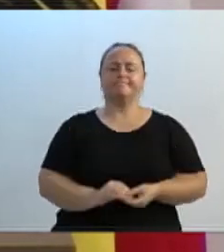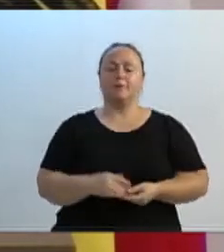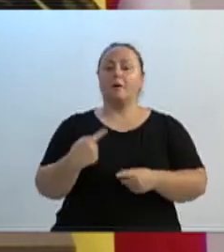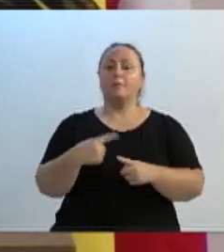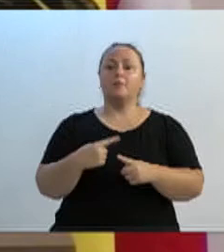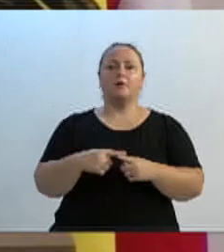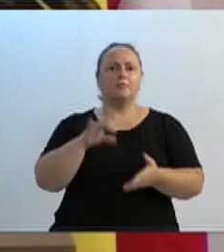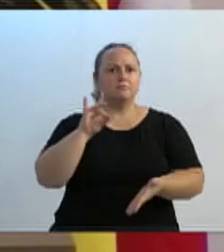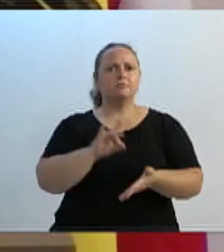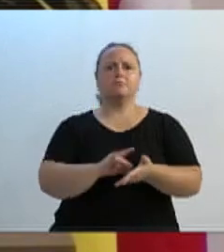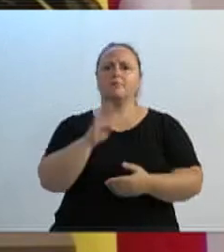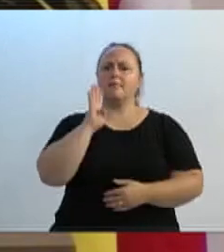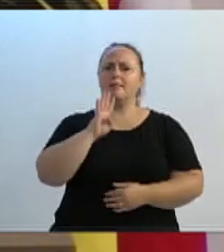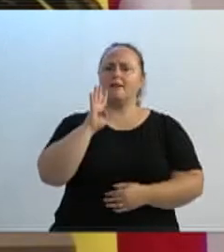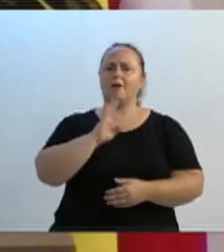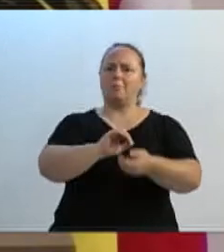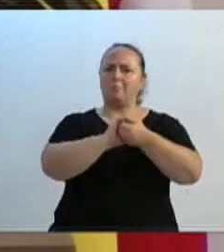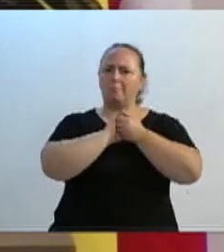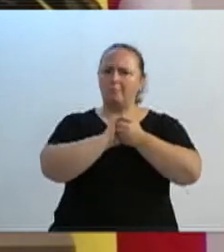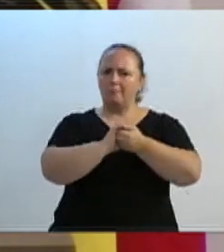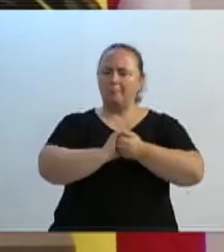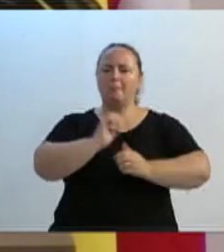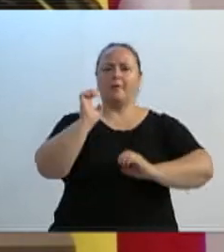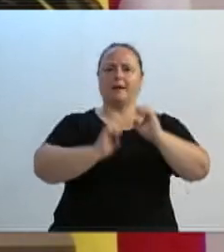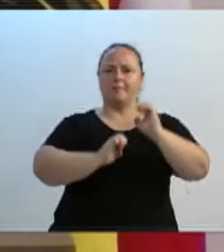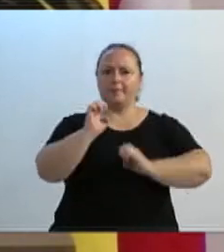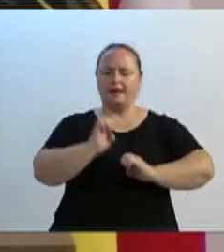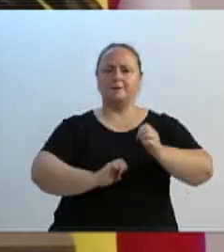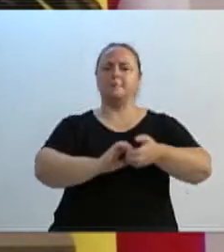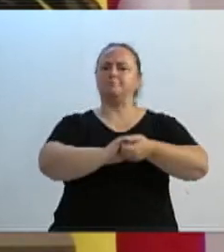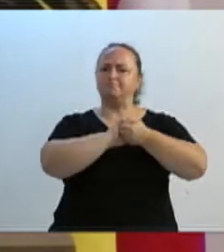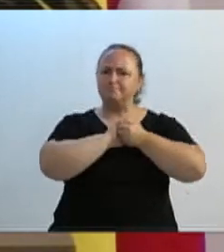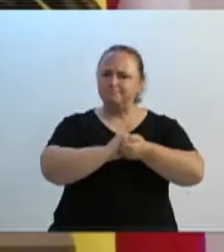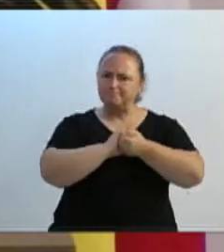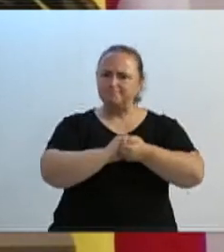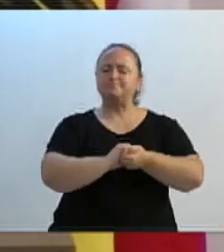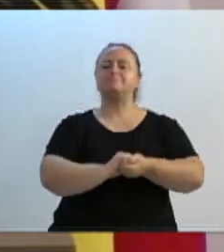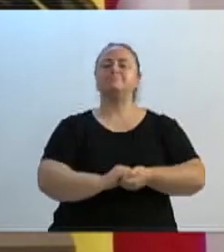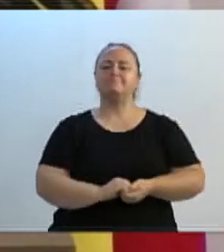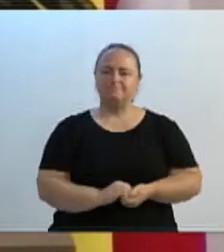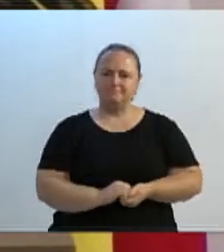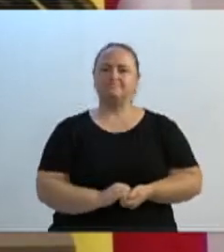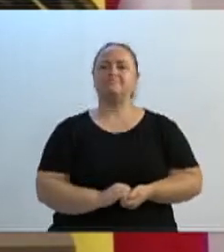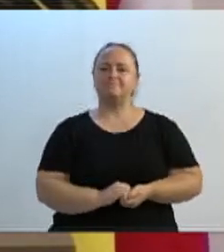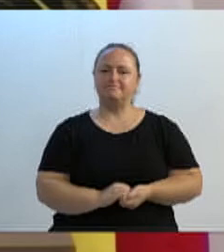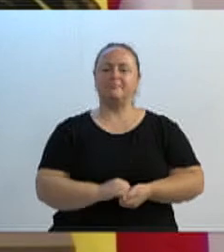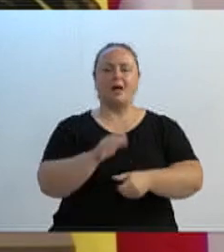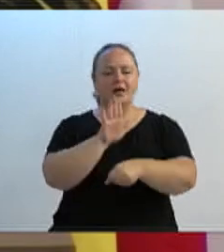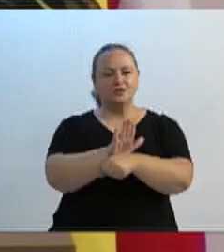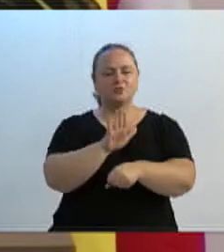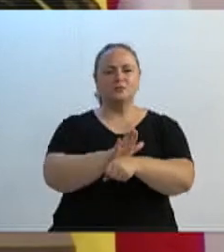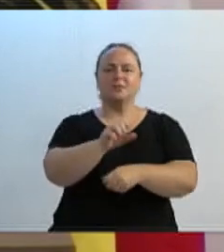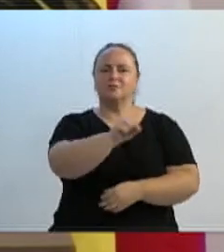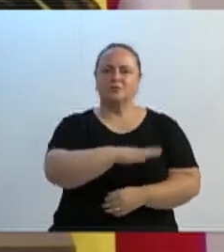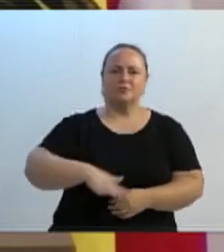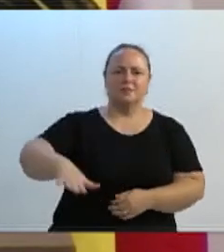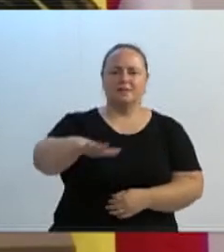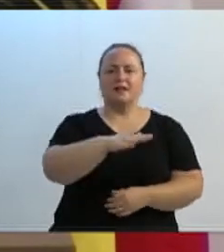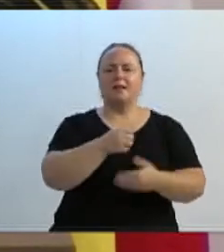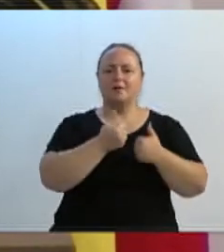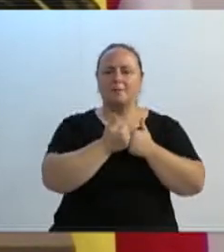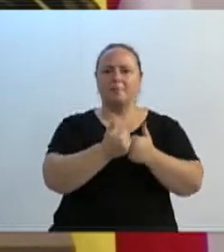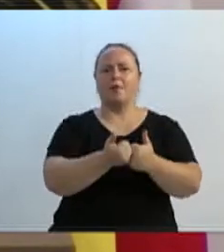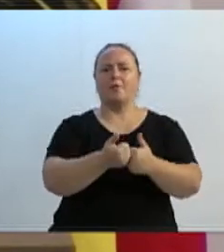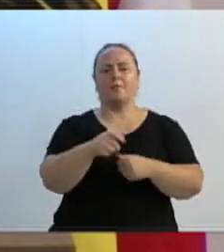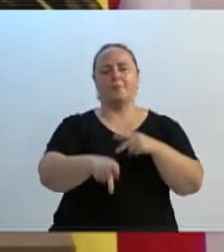bacana. Parabenizo a empresa, parabenizo o ato de ajudar a nossa sociedade, a nossa população. E nós temos que nos unir,